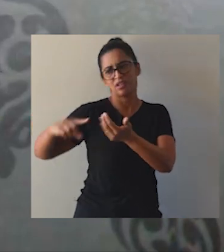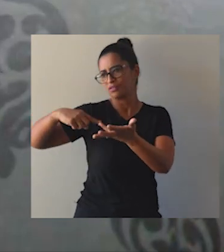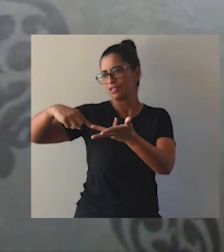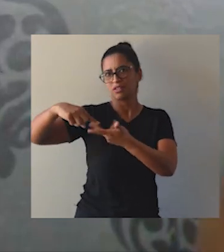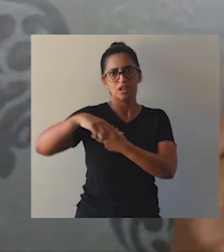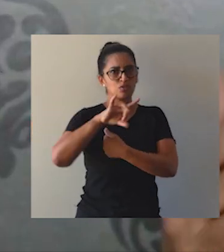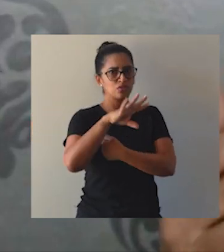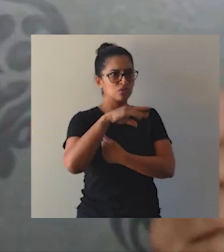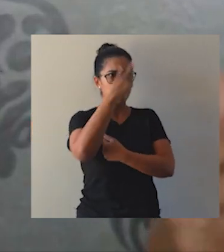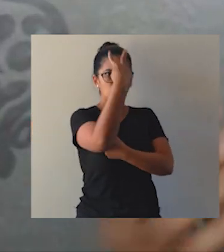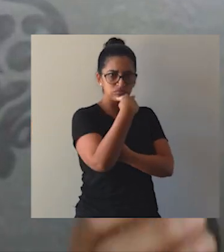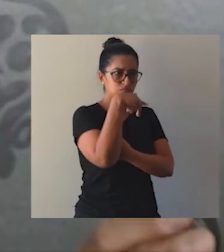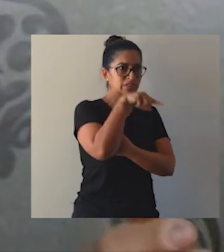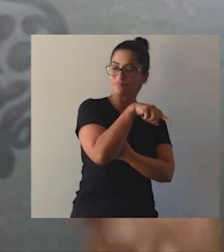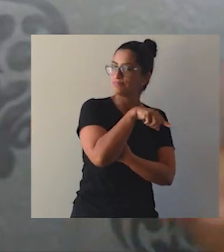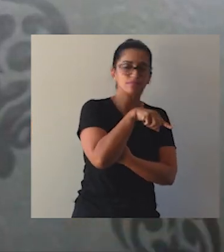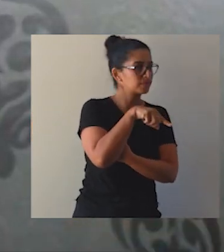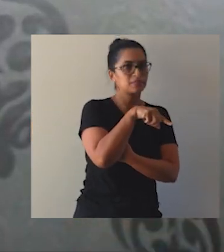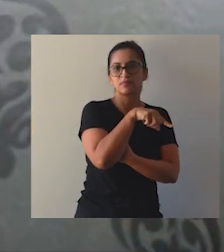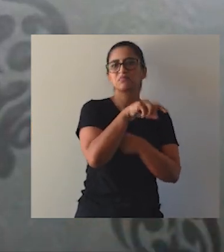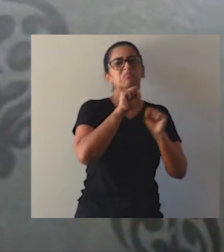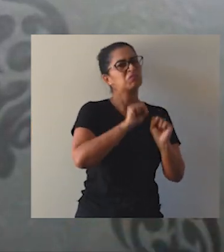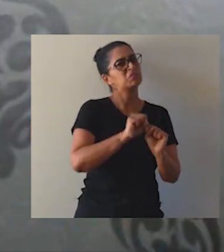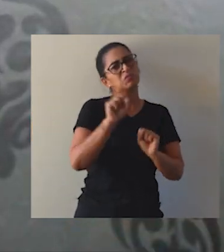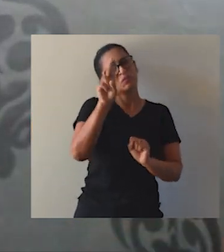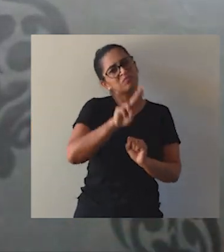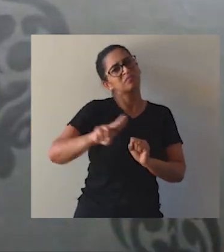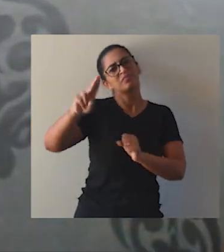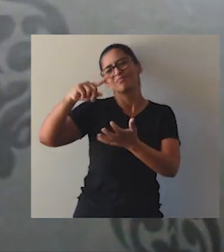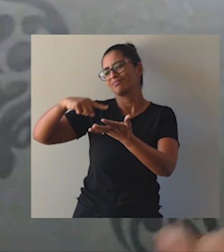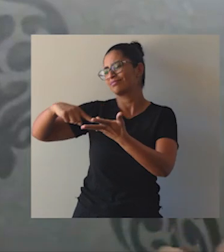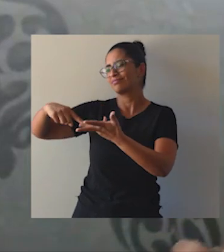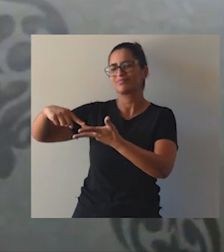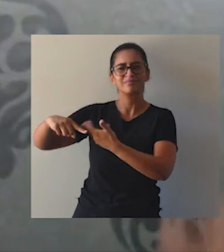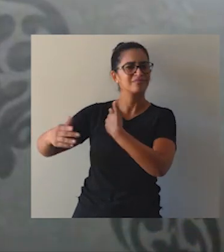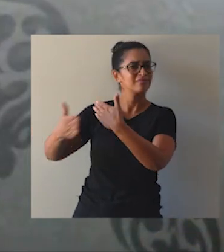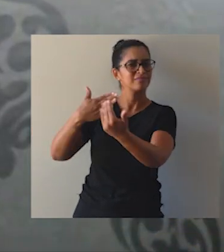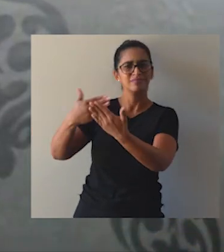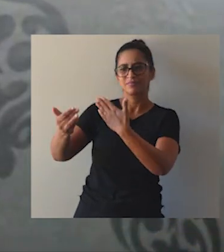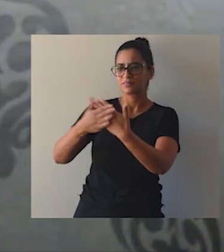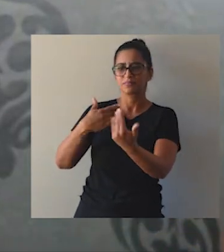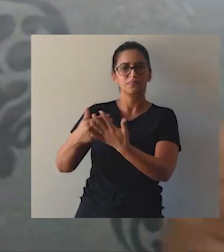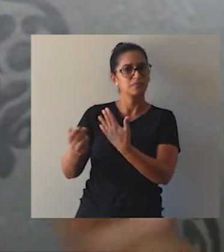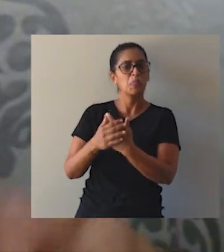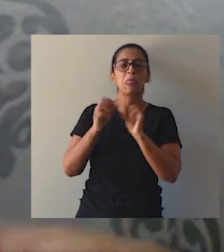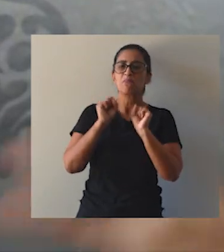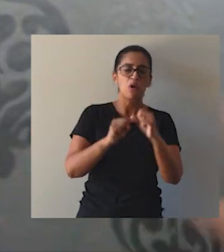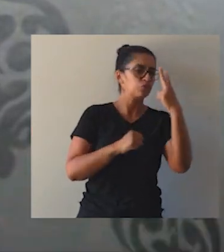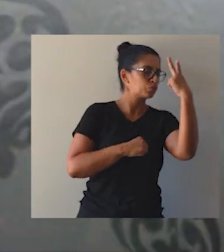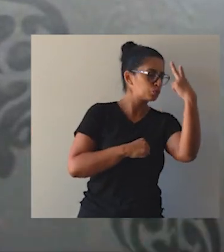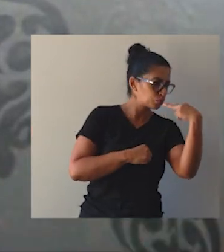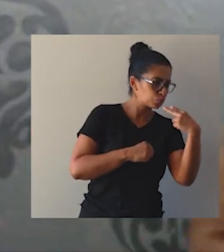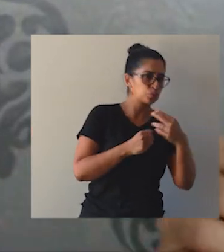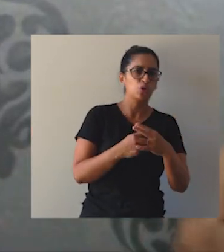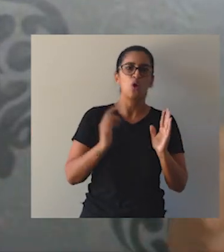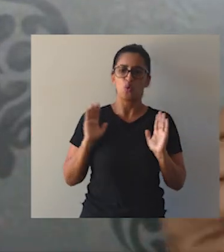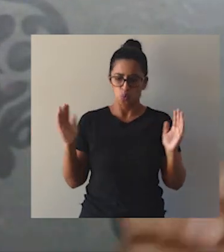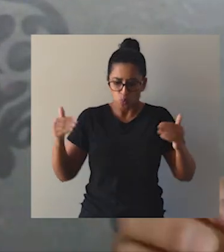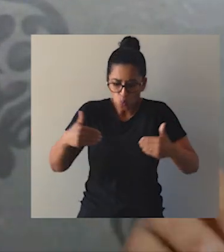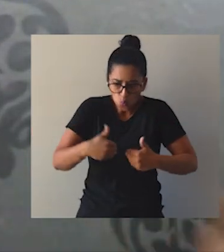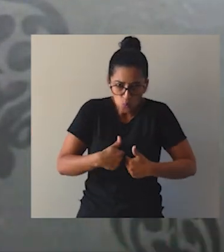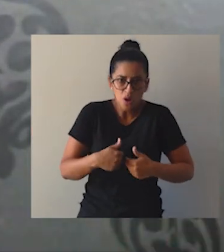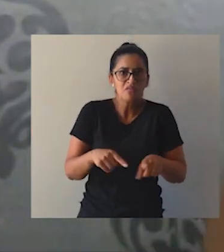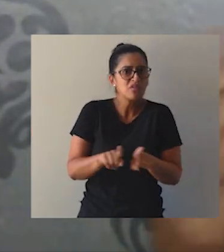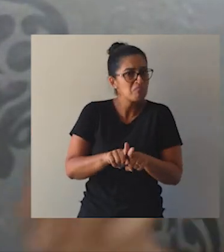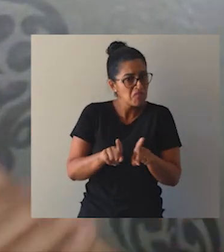uma amostra do que a gente pode trabalhar, tanto com qualquer tipo de deficiência, tanto deficiente visual, o TEA, e tem